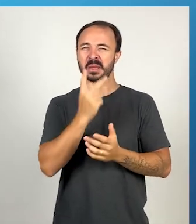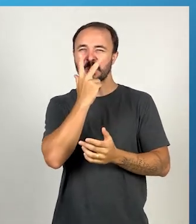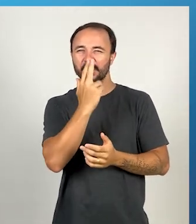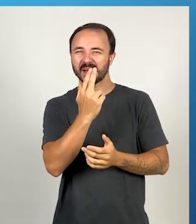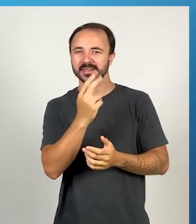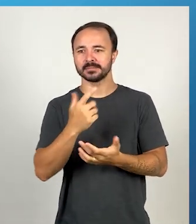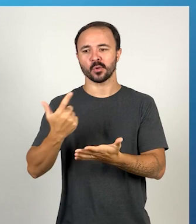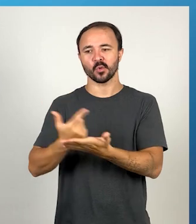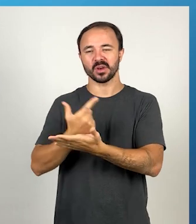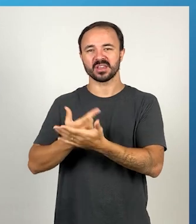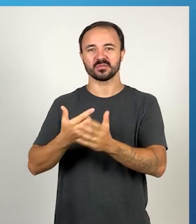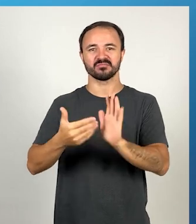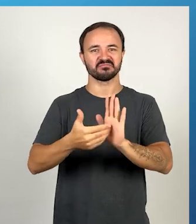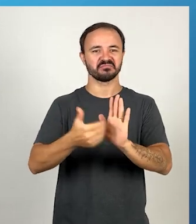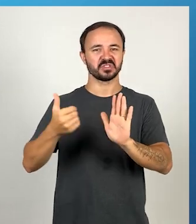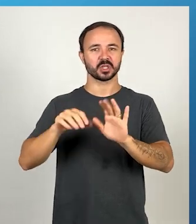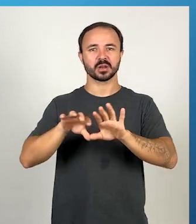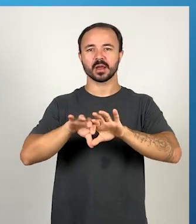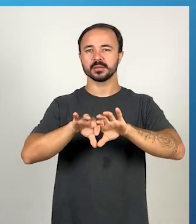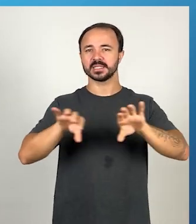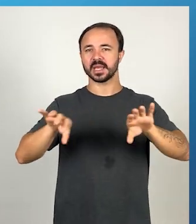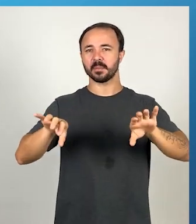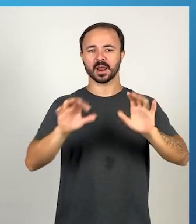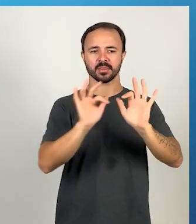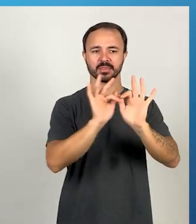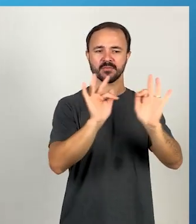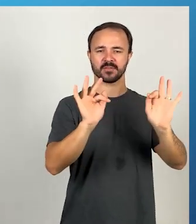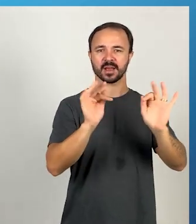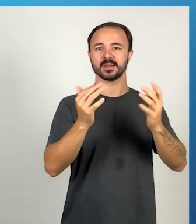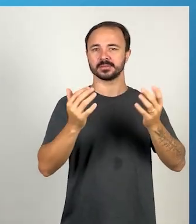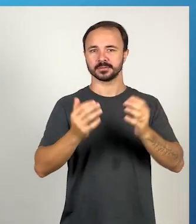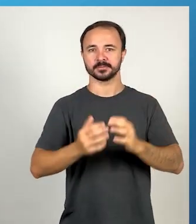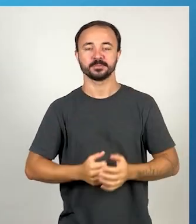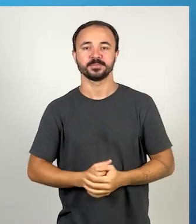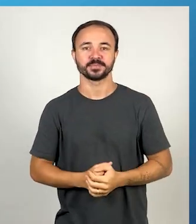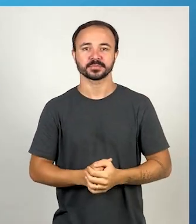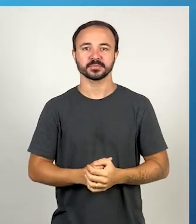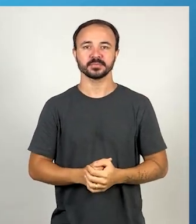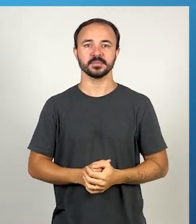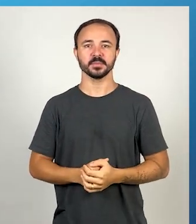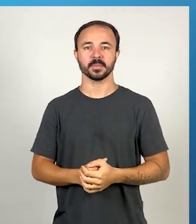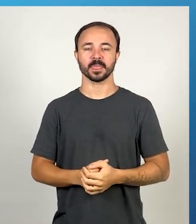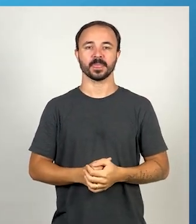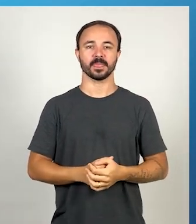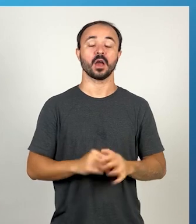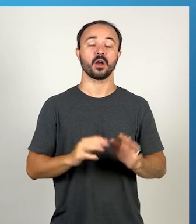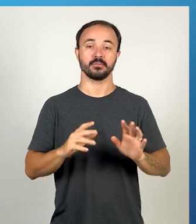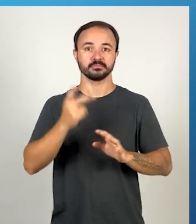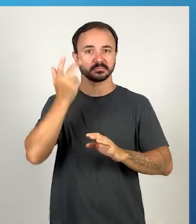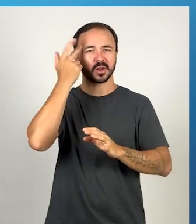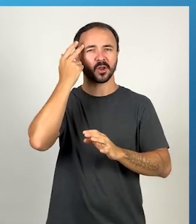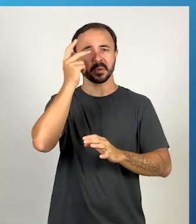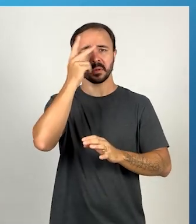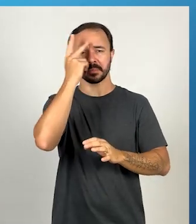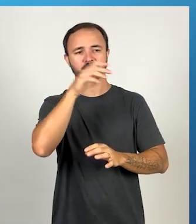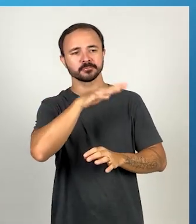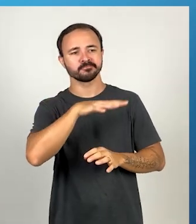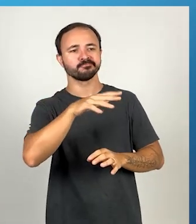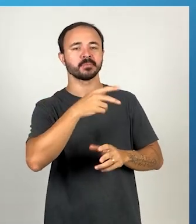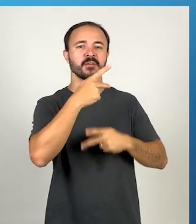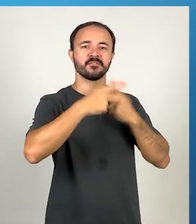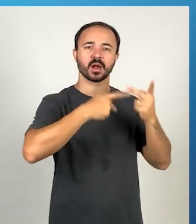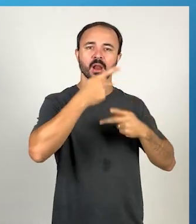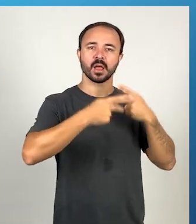oração e sem função sintática. É comum utilizar o anacoluto na linguagem oral, quando mudamos o discurso no meio